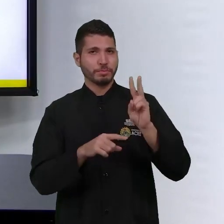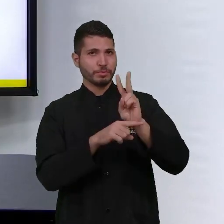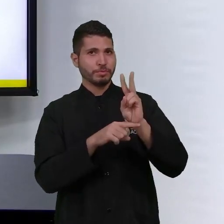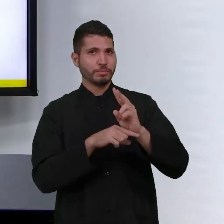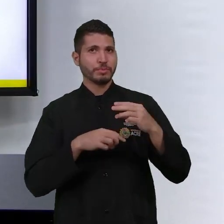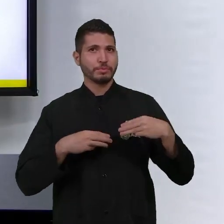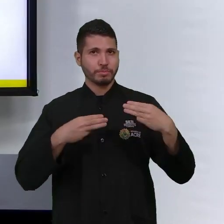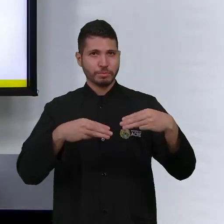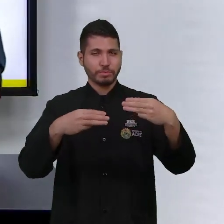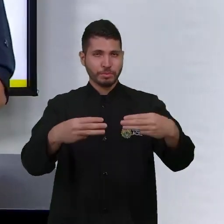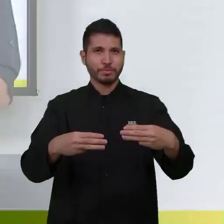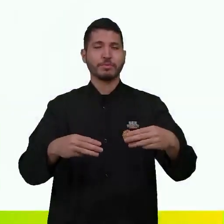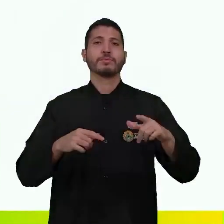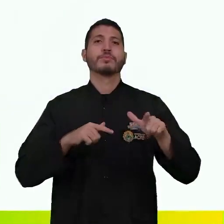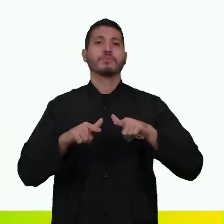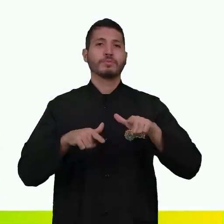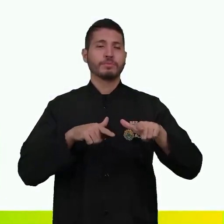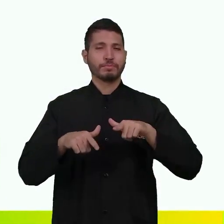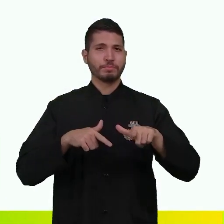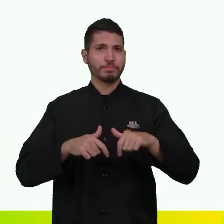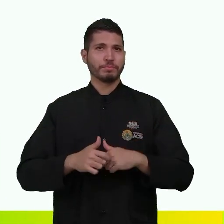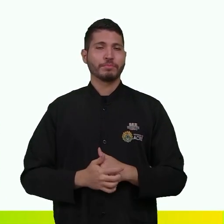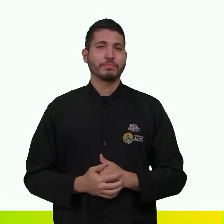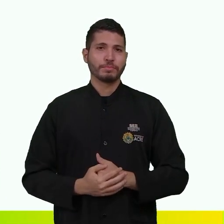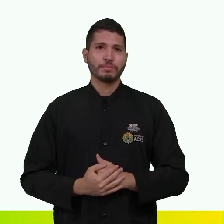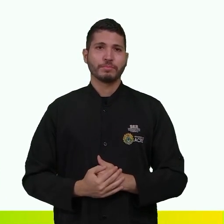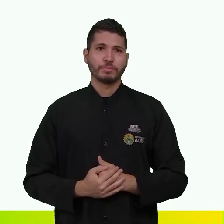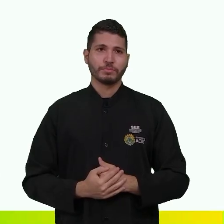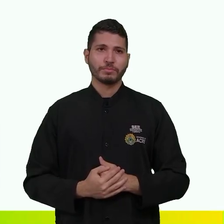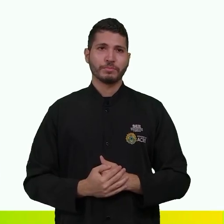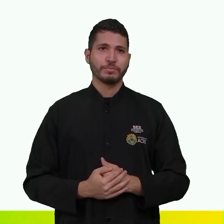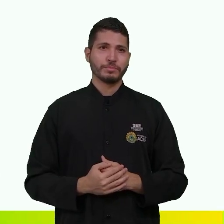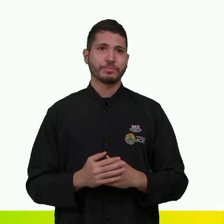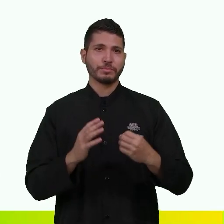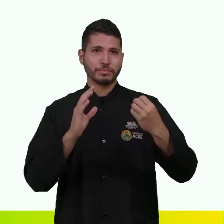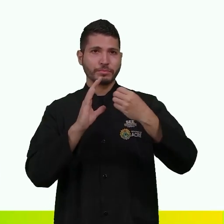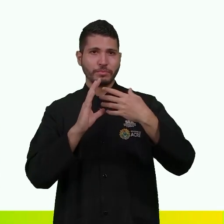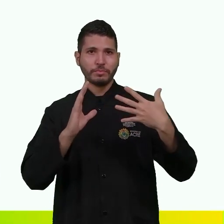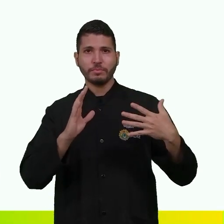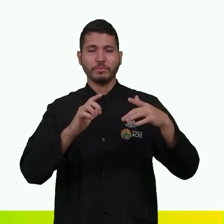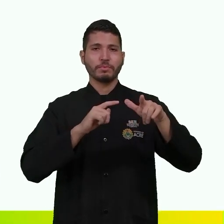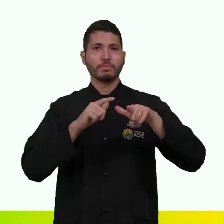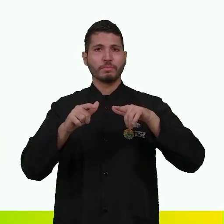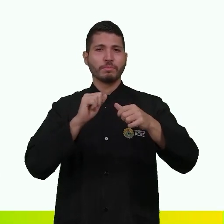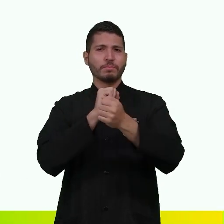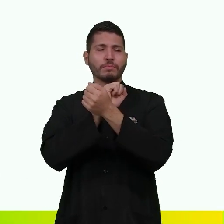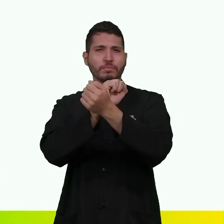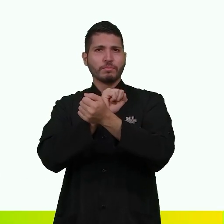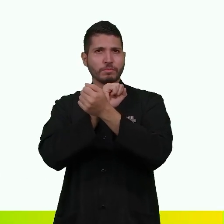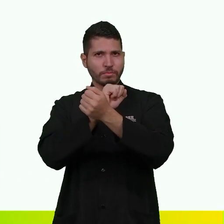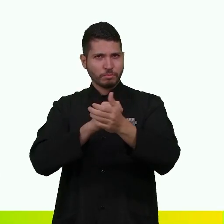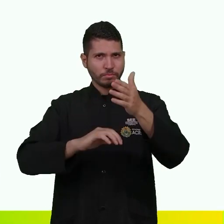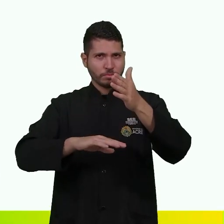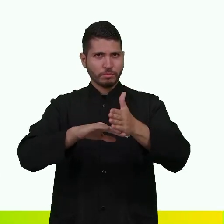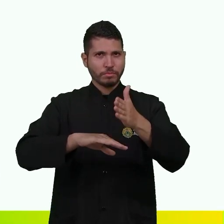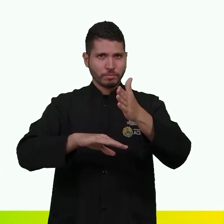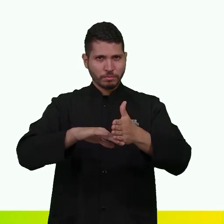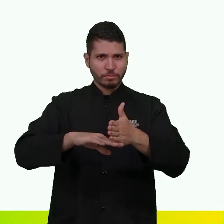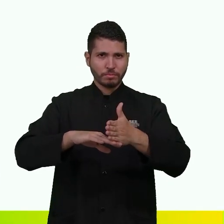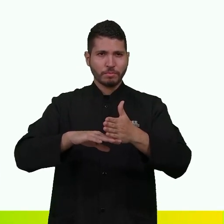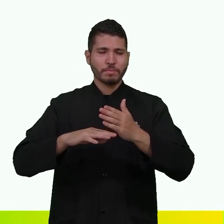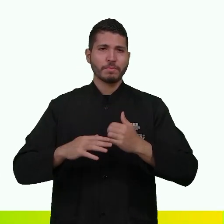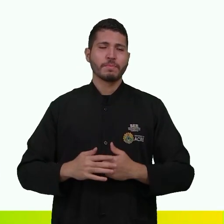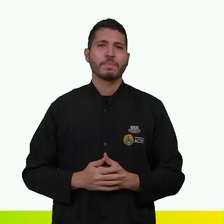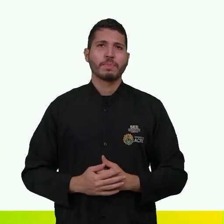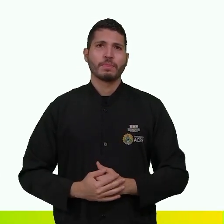aí? Ótimo. Olha só, nós temos características do trabalho escravo moderno, tá? E aí eu